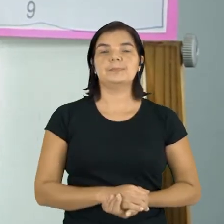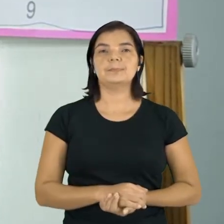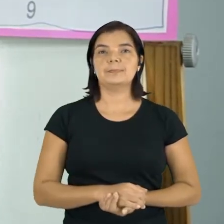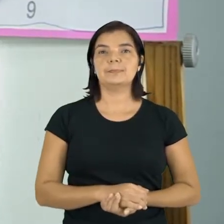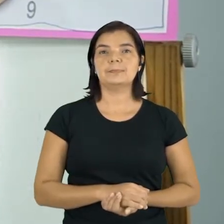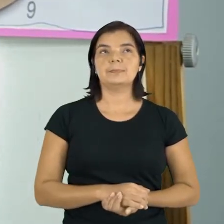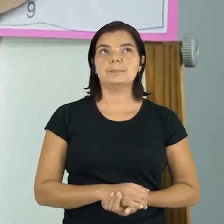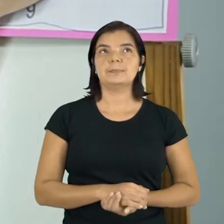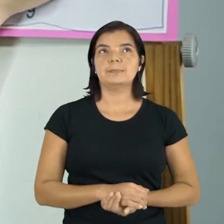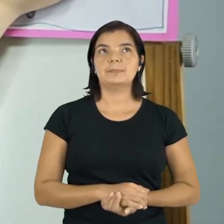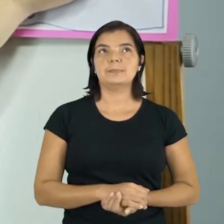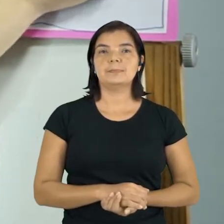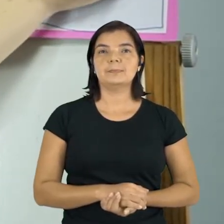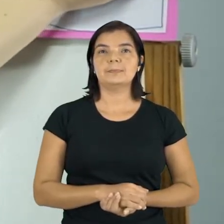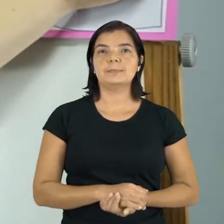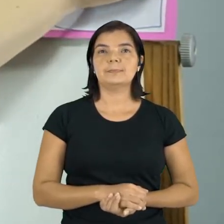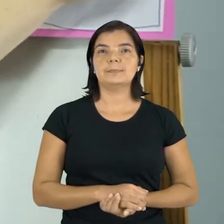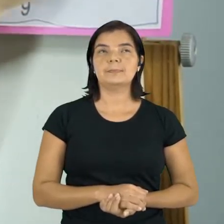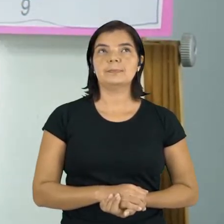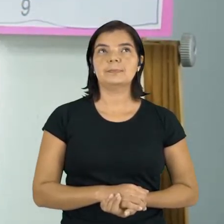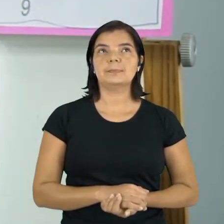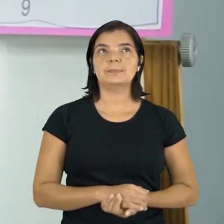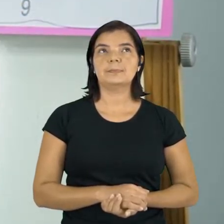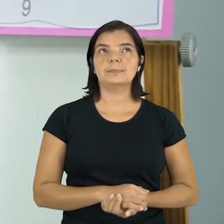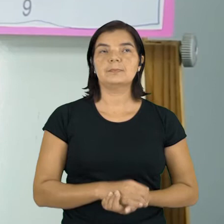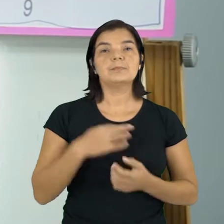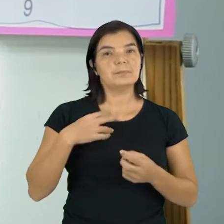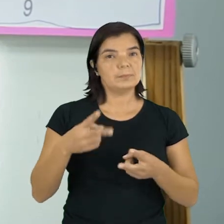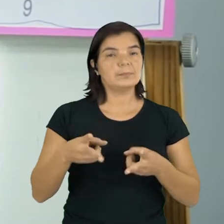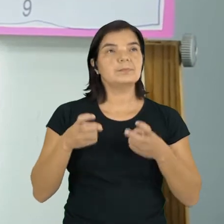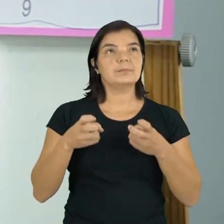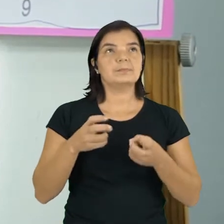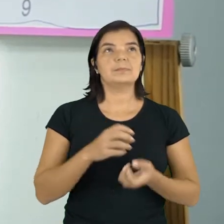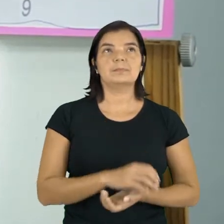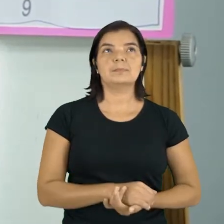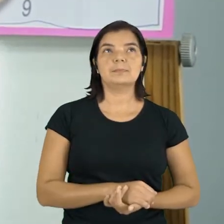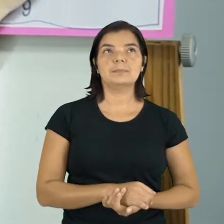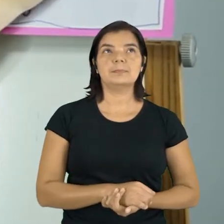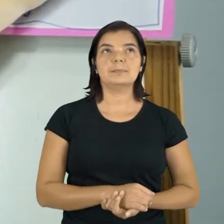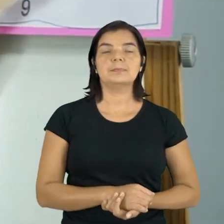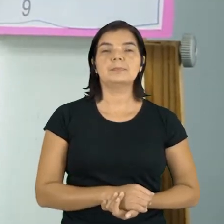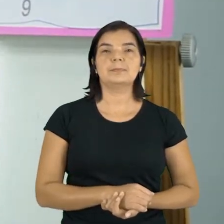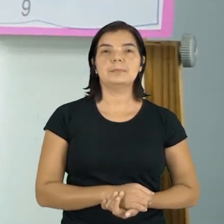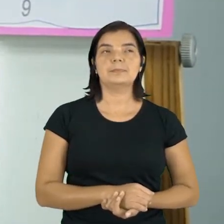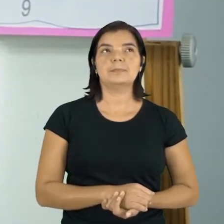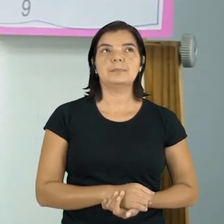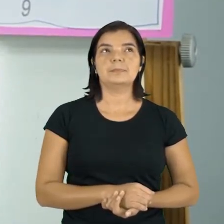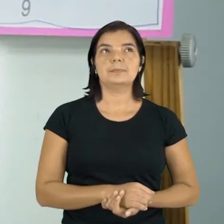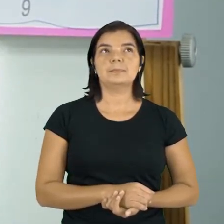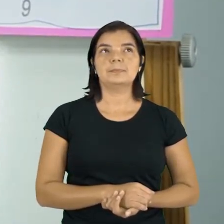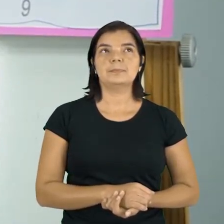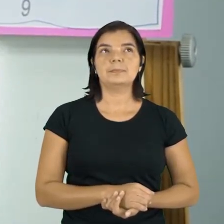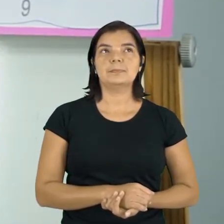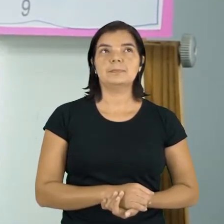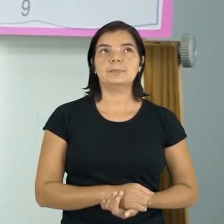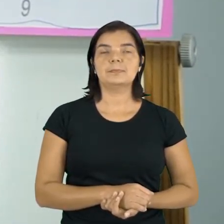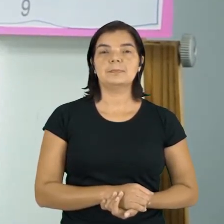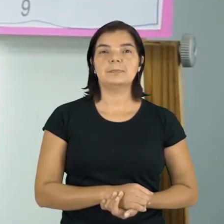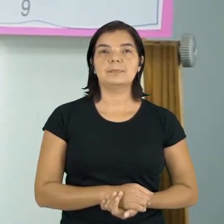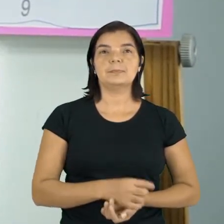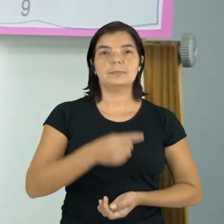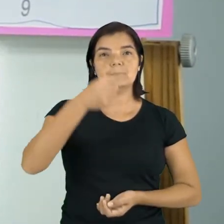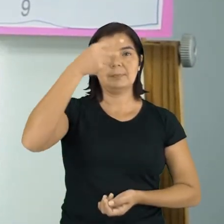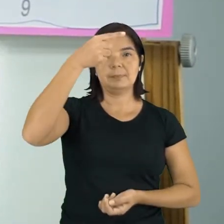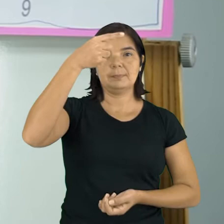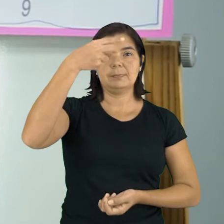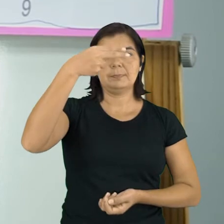na terceira linha. Perceberam aqui, ó? Terceira linha. Primeira,